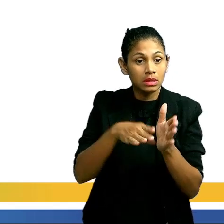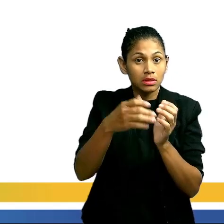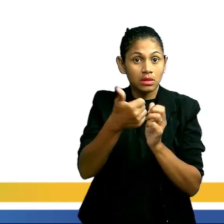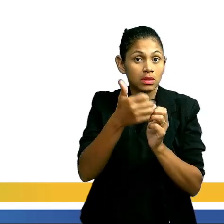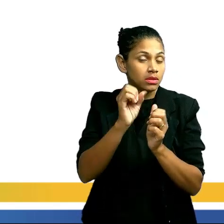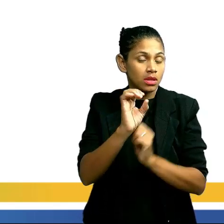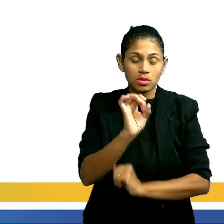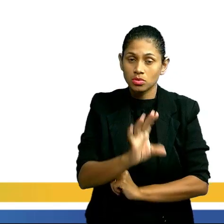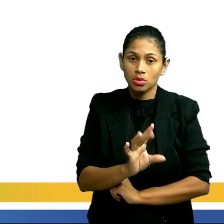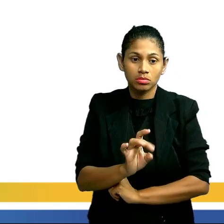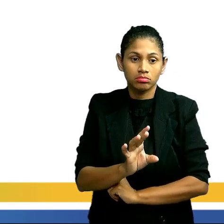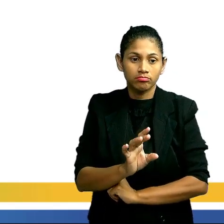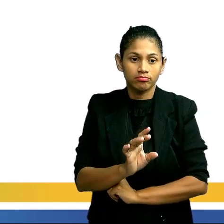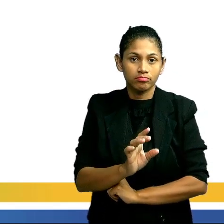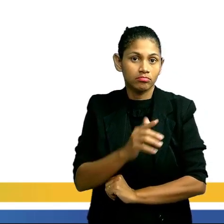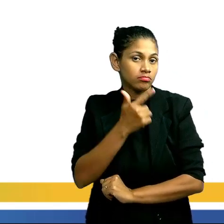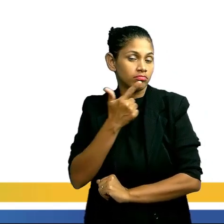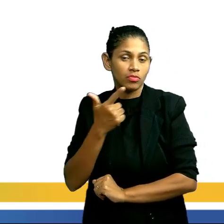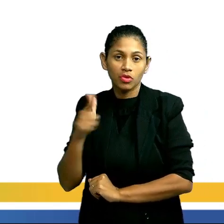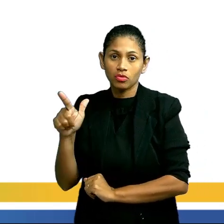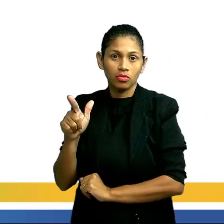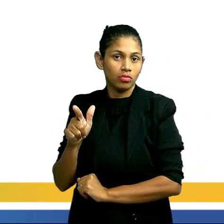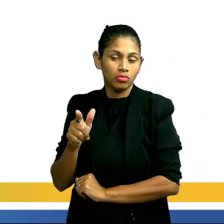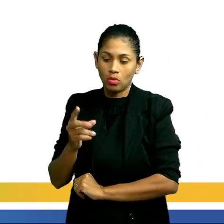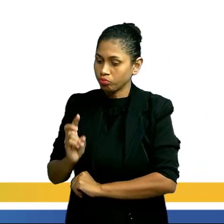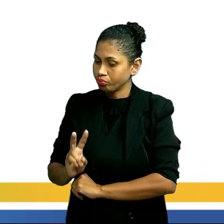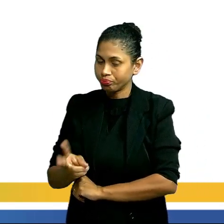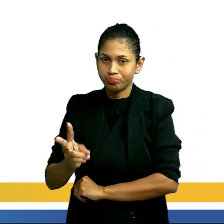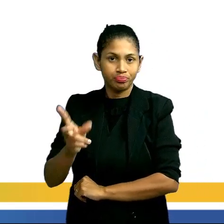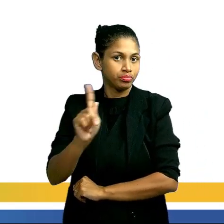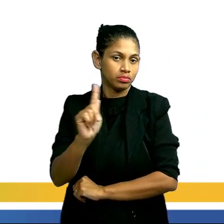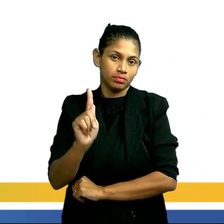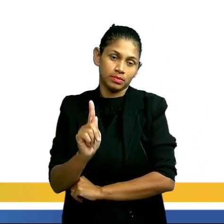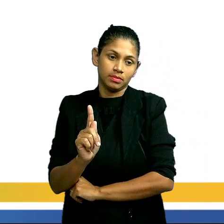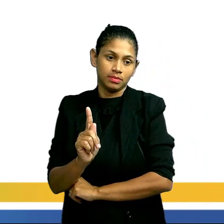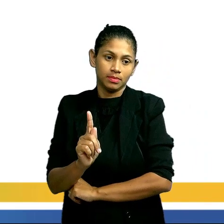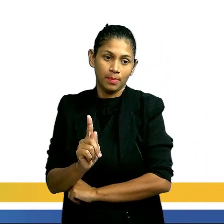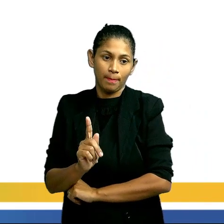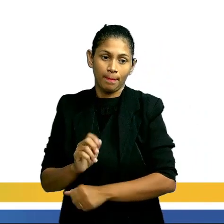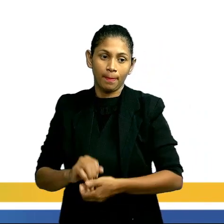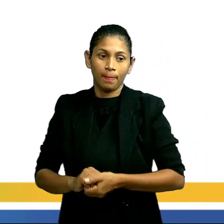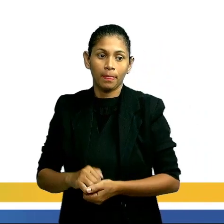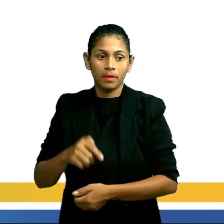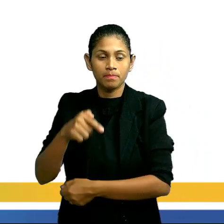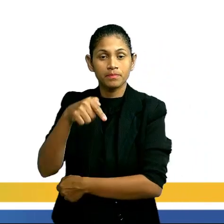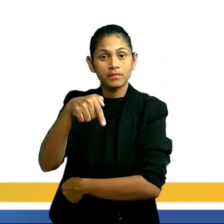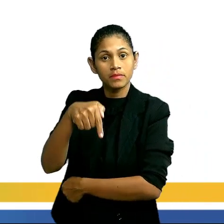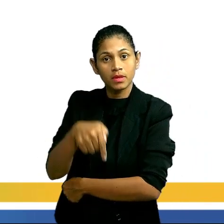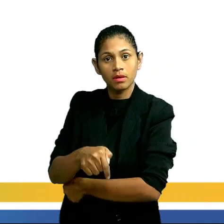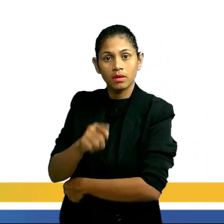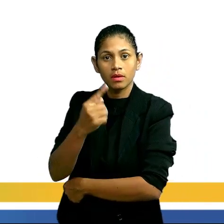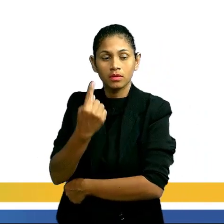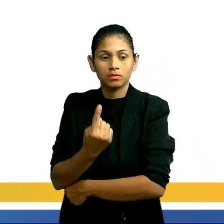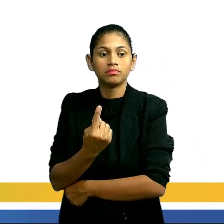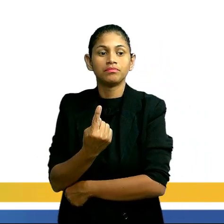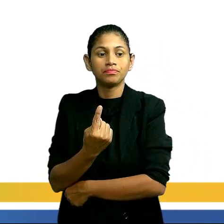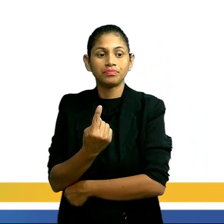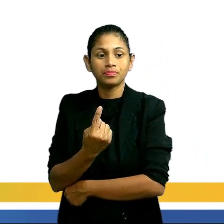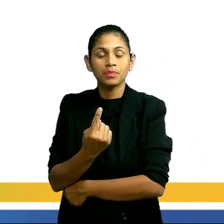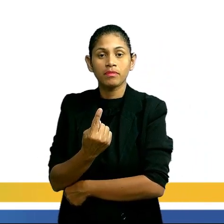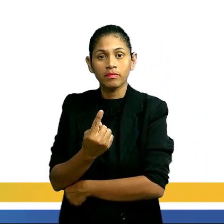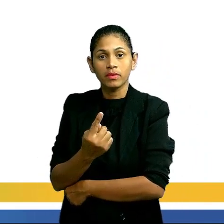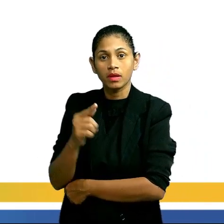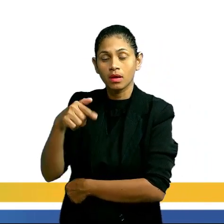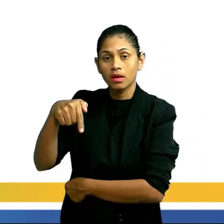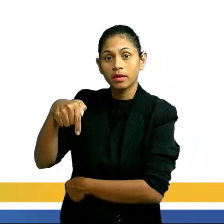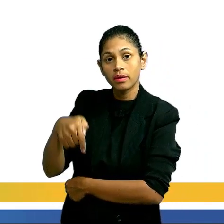demais, nenhum deles são constantes, ok? Ó, Q1 e Q2 são constantes e o que